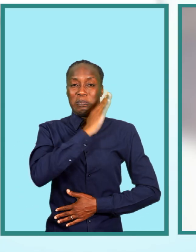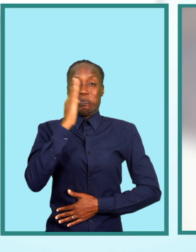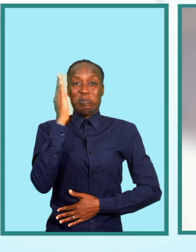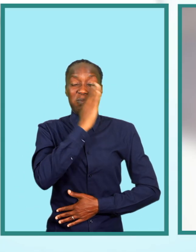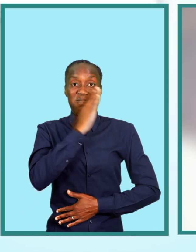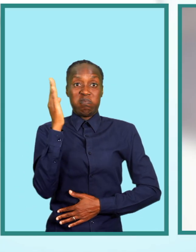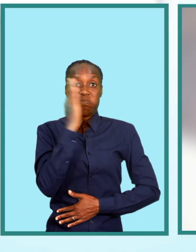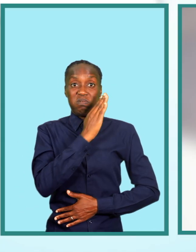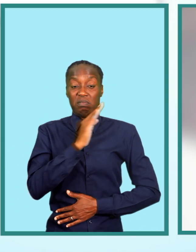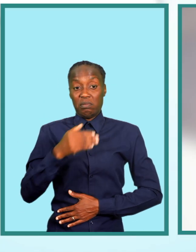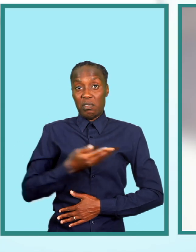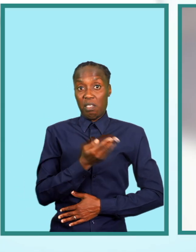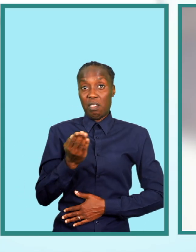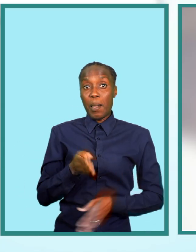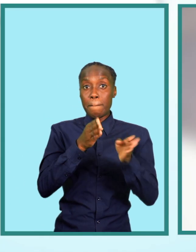porque